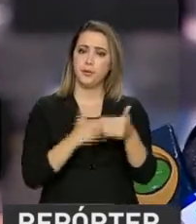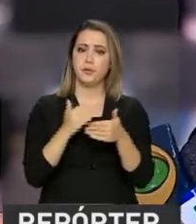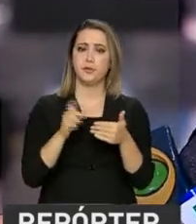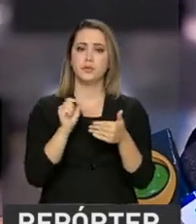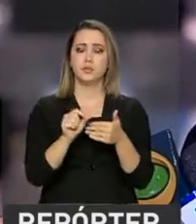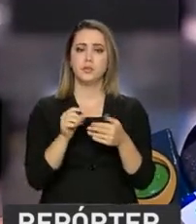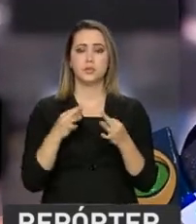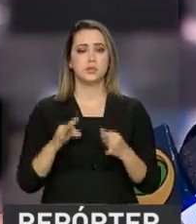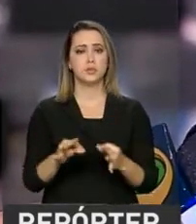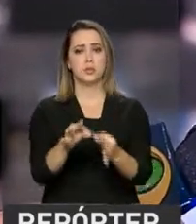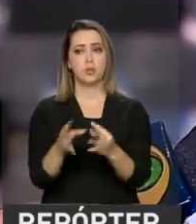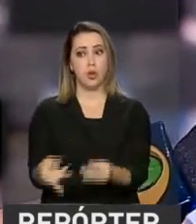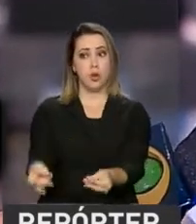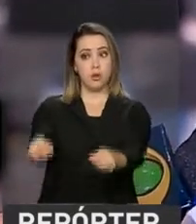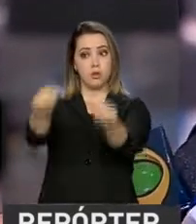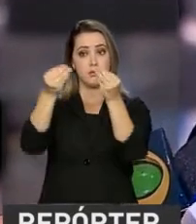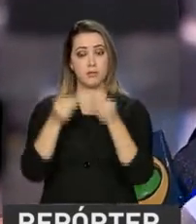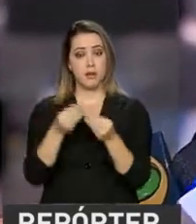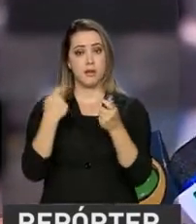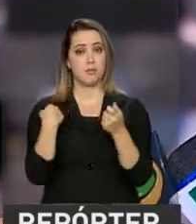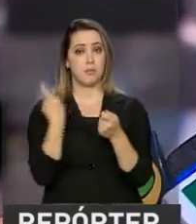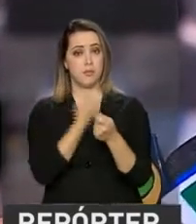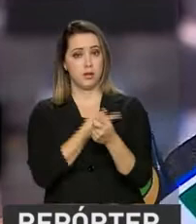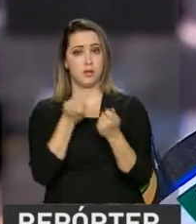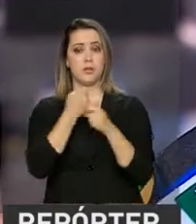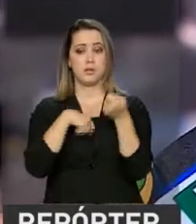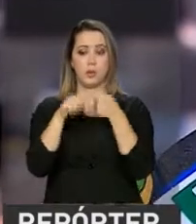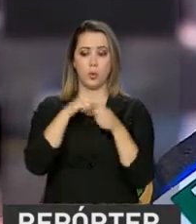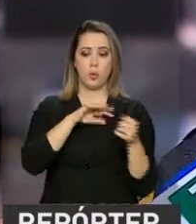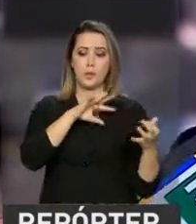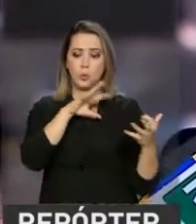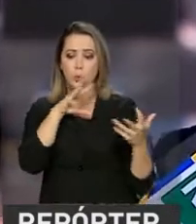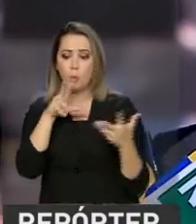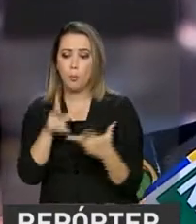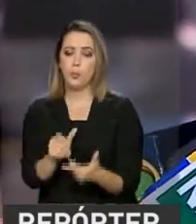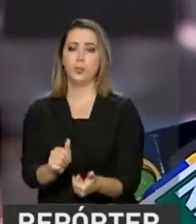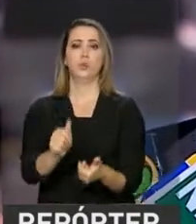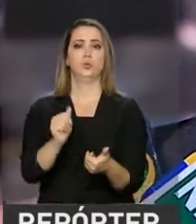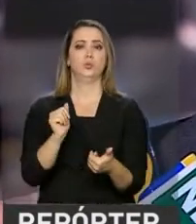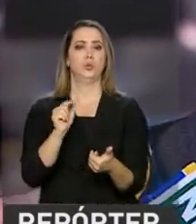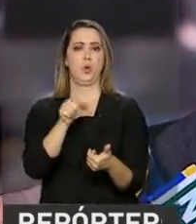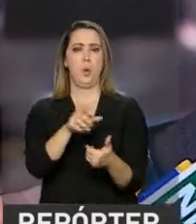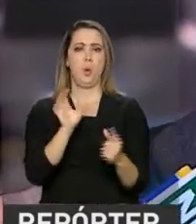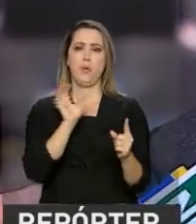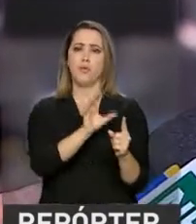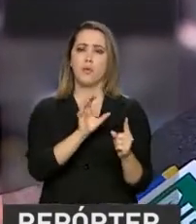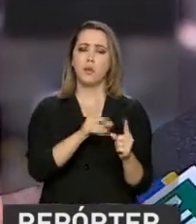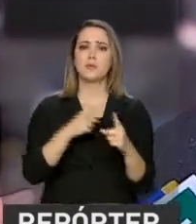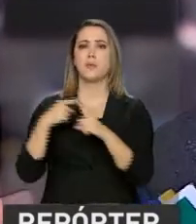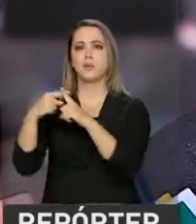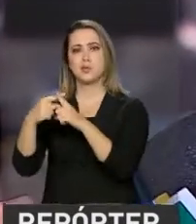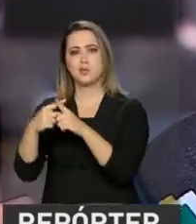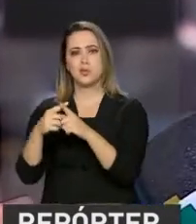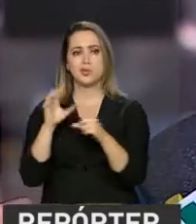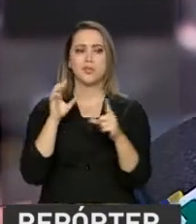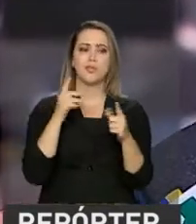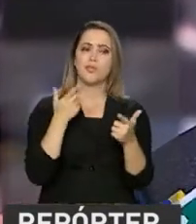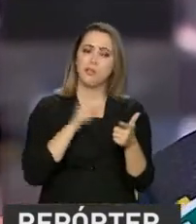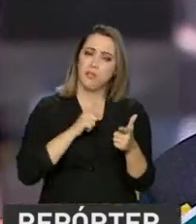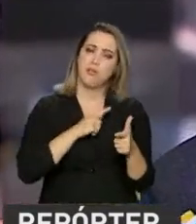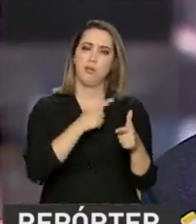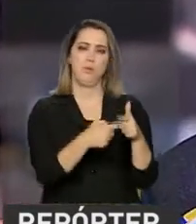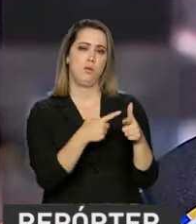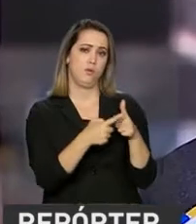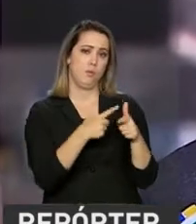digital está trazendo para as economias do mundo inteiro, os impactos positivos, os problemas, né,